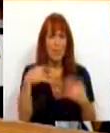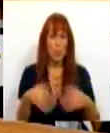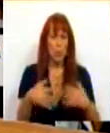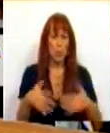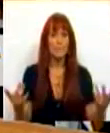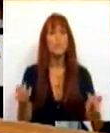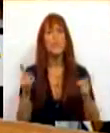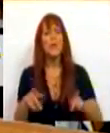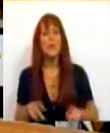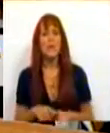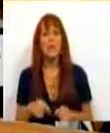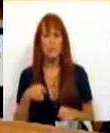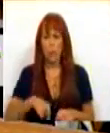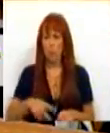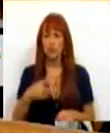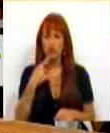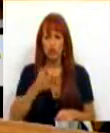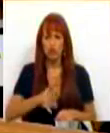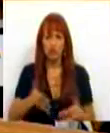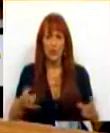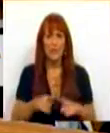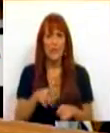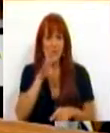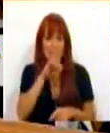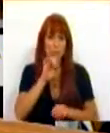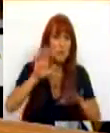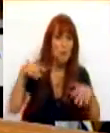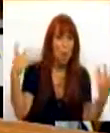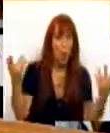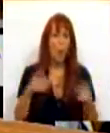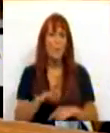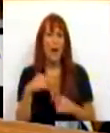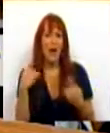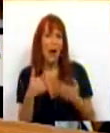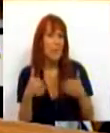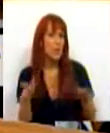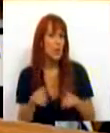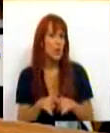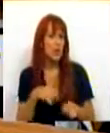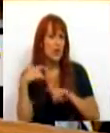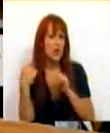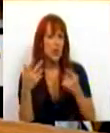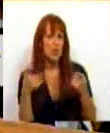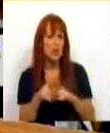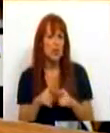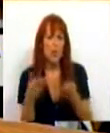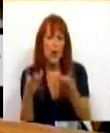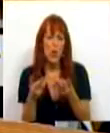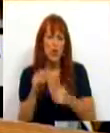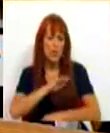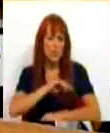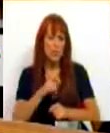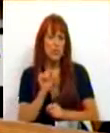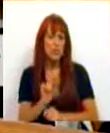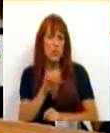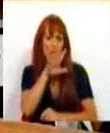familiares. E também, como aqui já hoje foi referido, se é possível ou se há abertura para se discutir a contabilização dos rendimentos